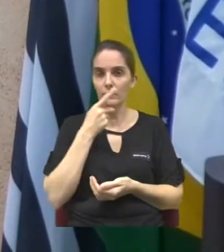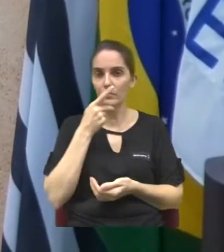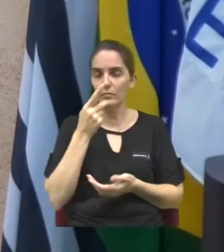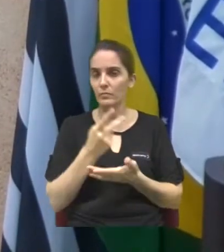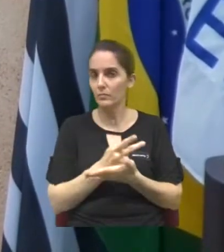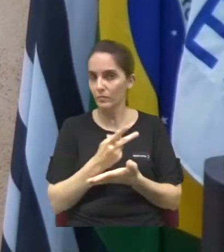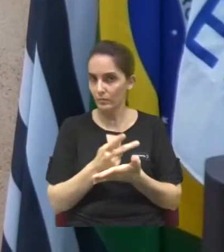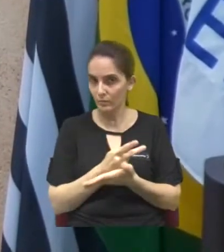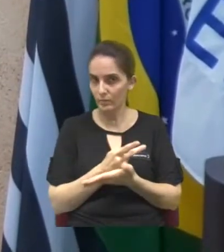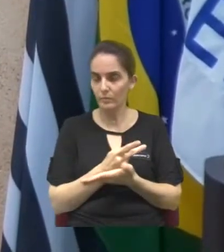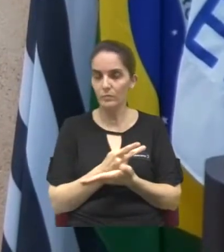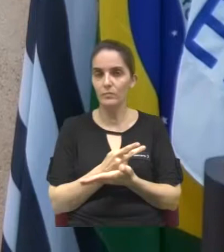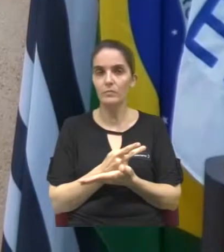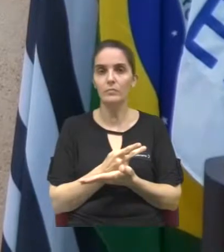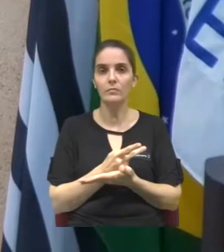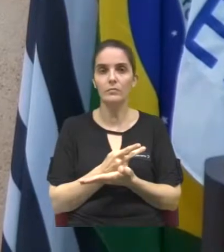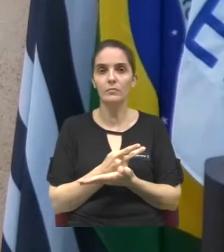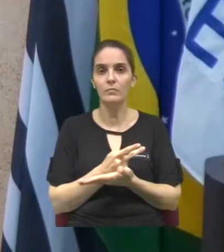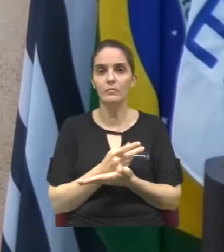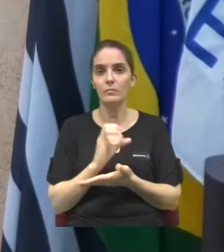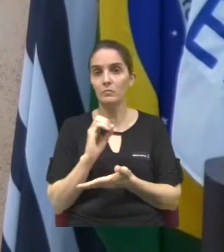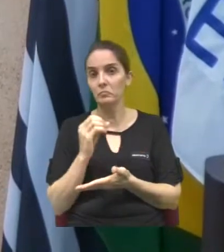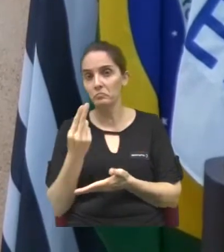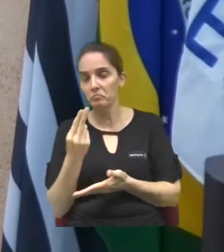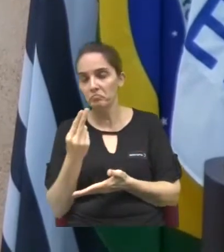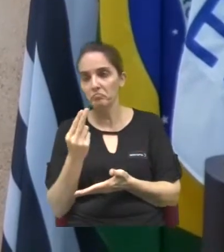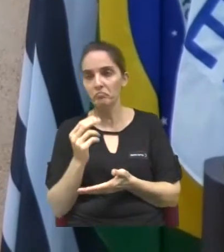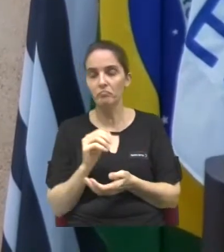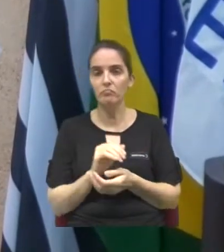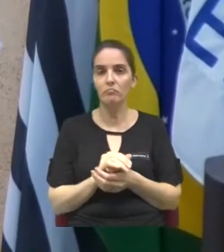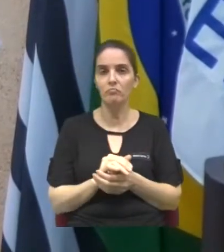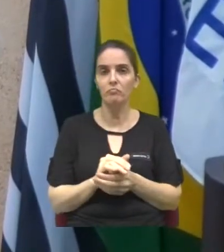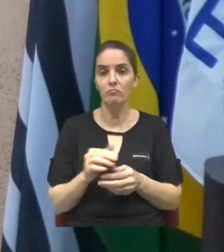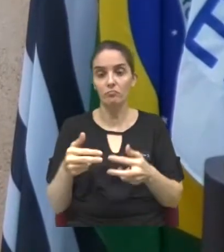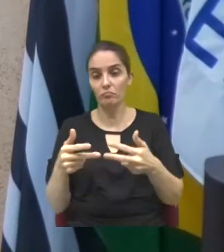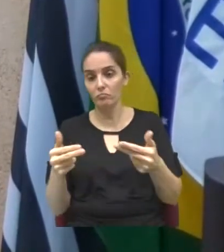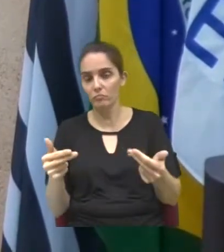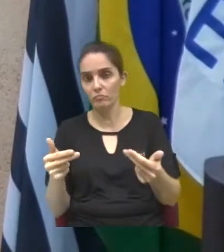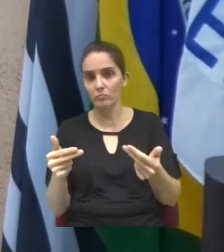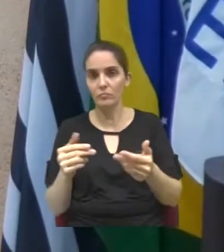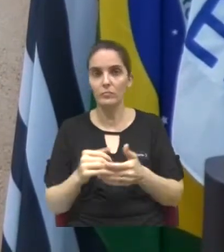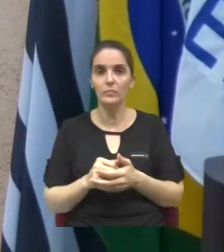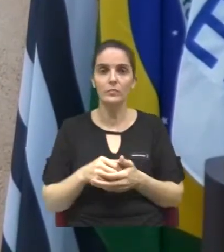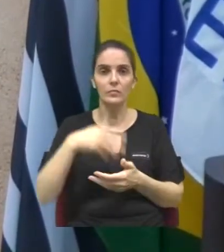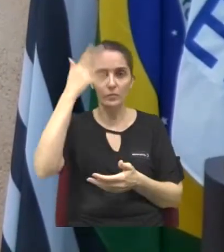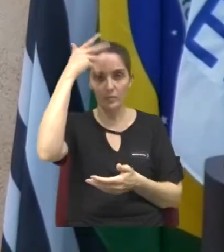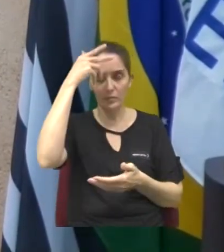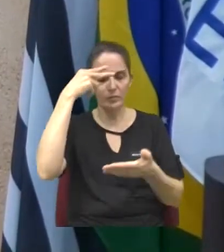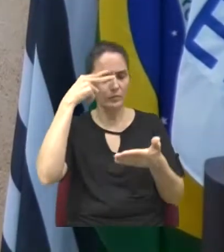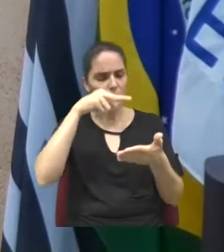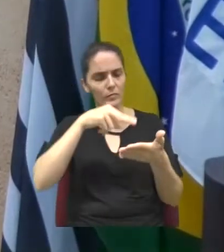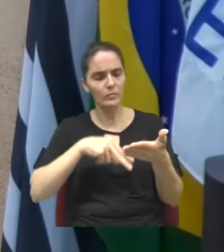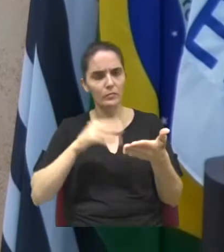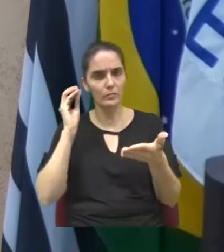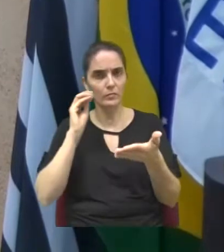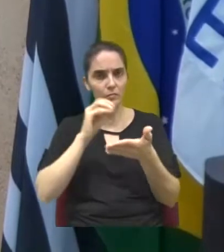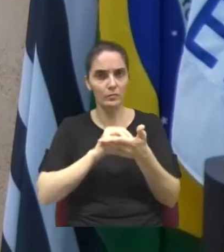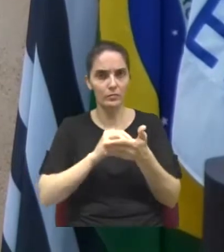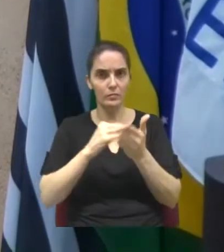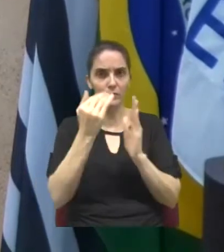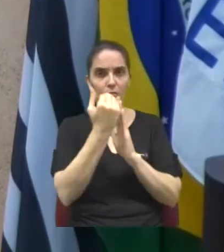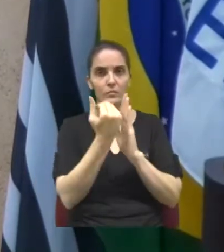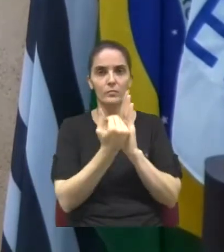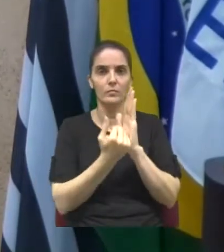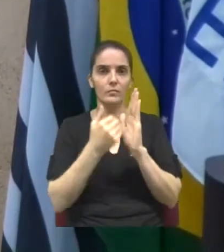erros ou omissões. Eu estive dando uma olhada. Por exemplo, acrescenta a tabela 2, que